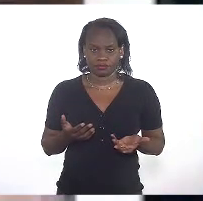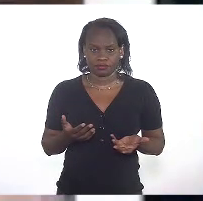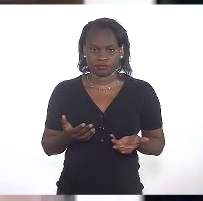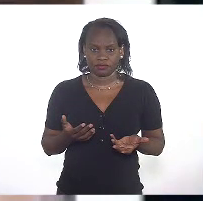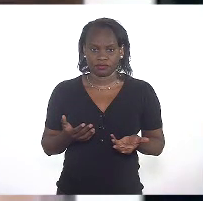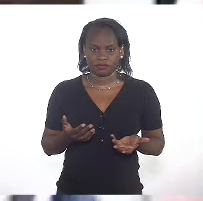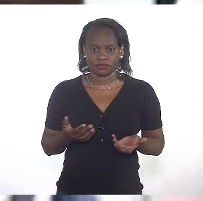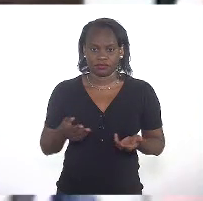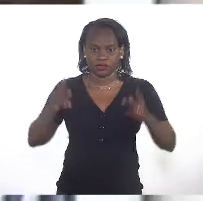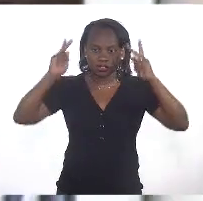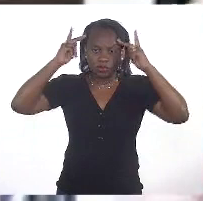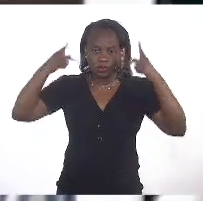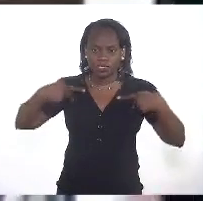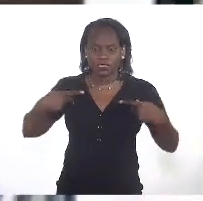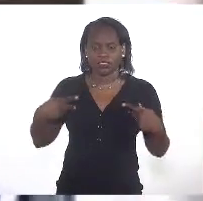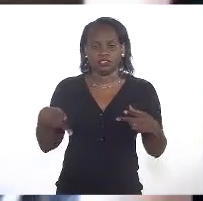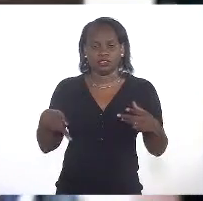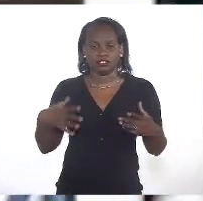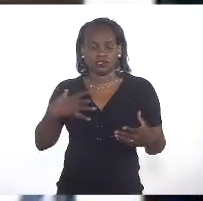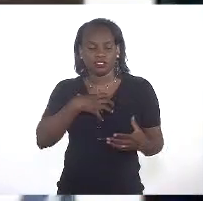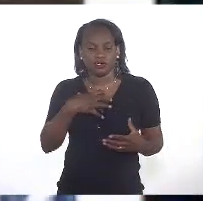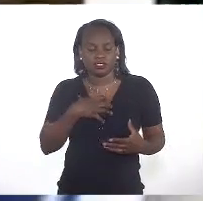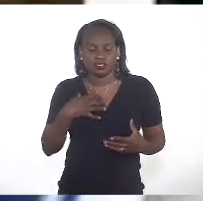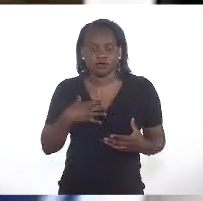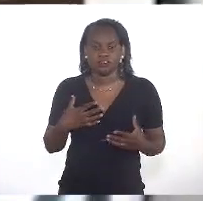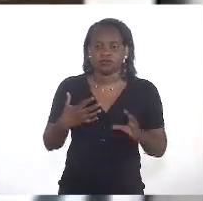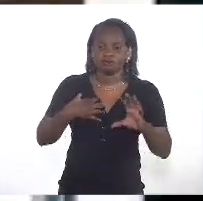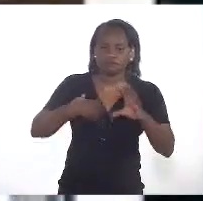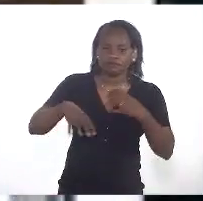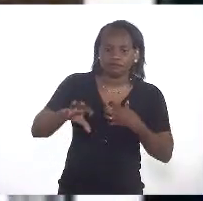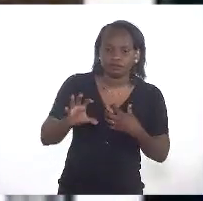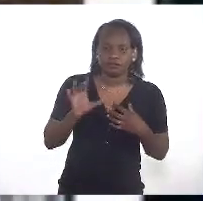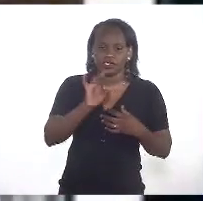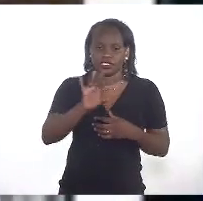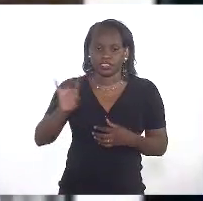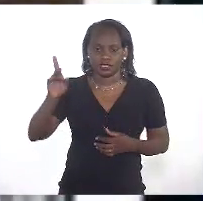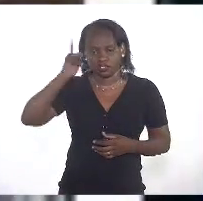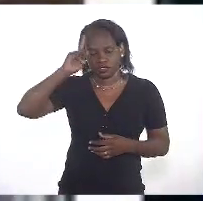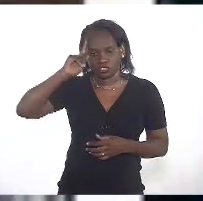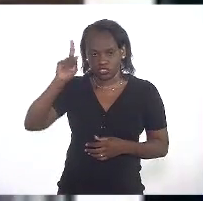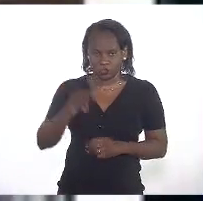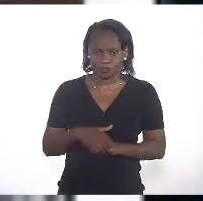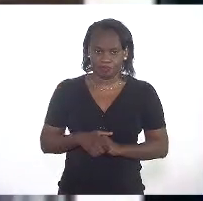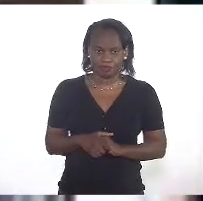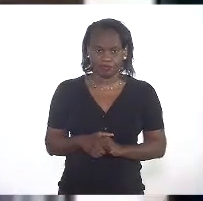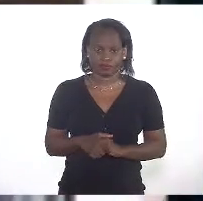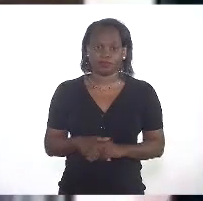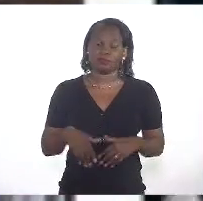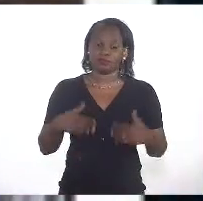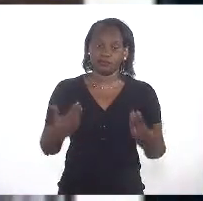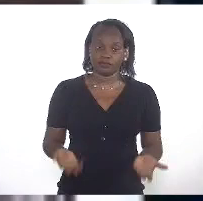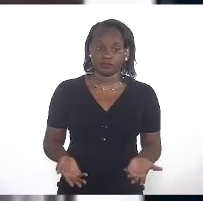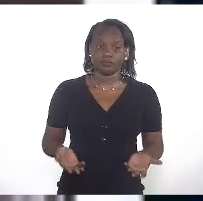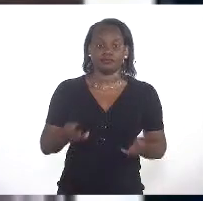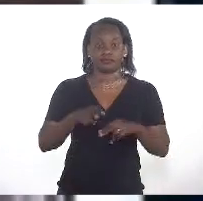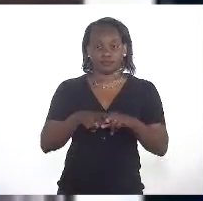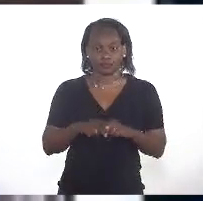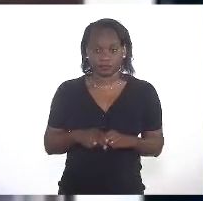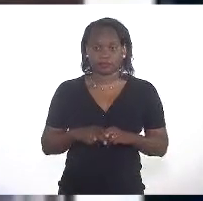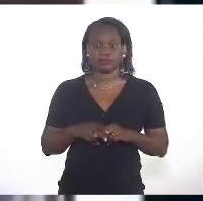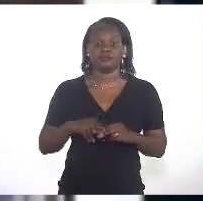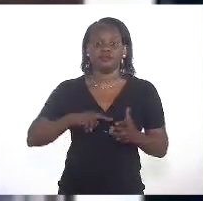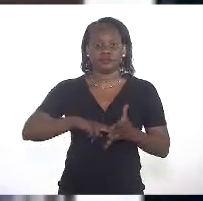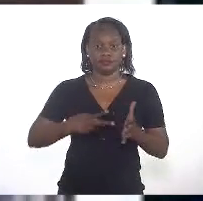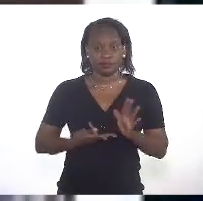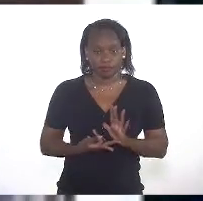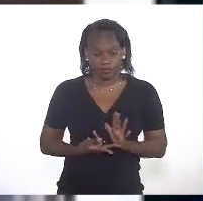do humano nosso, humanizando-o cada vez mais. E com isso daí